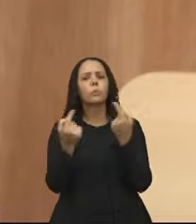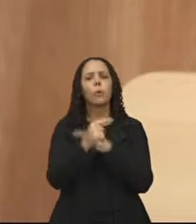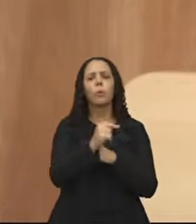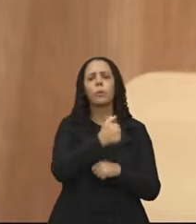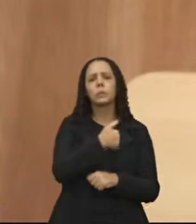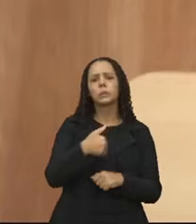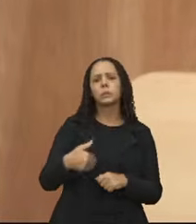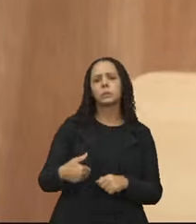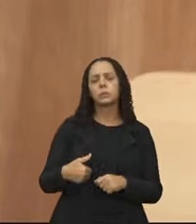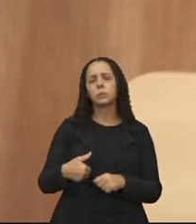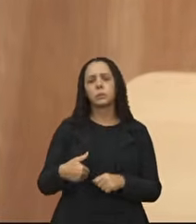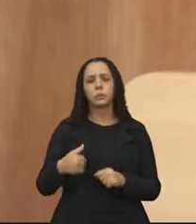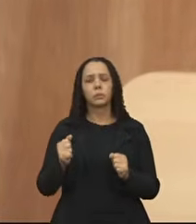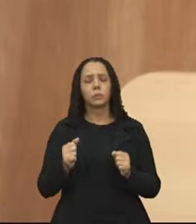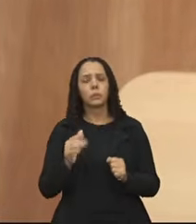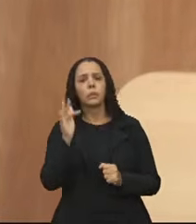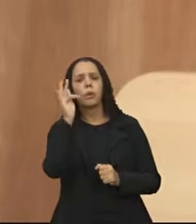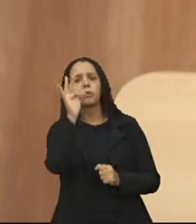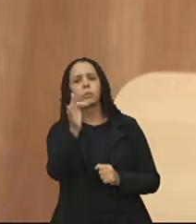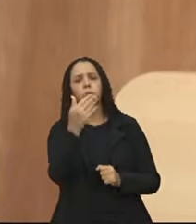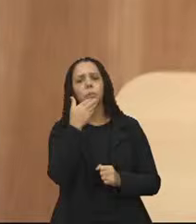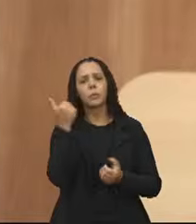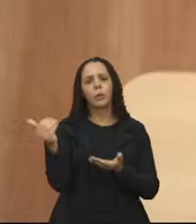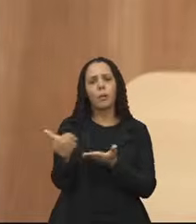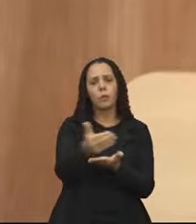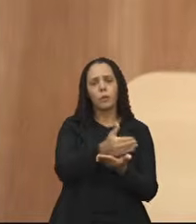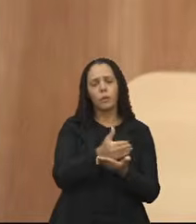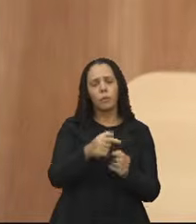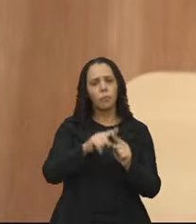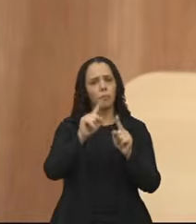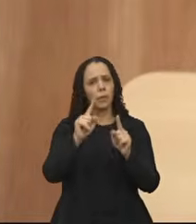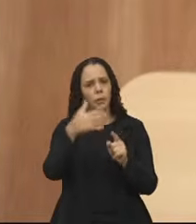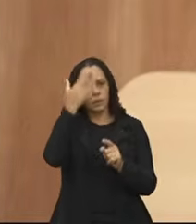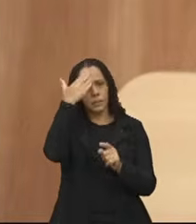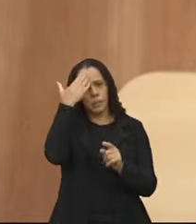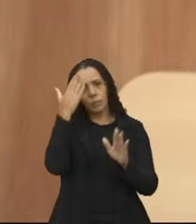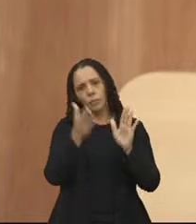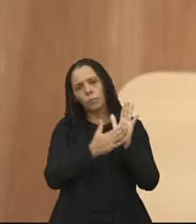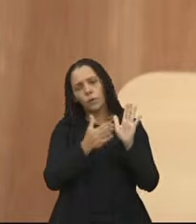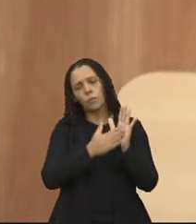tenha uma arrecadação melhor no futuro. Mas sabe quanto o governo federal está propondo?